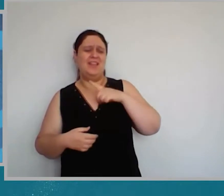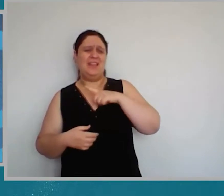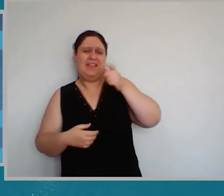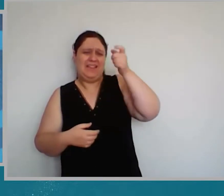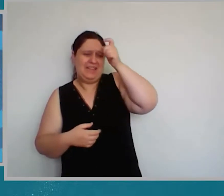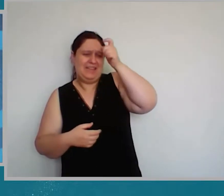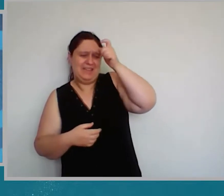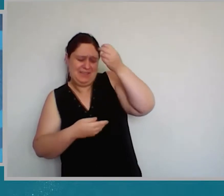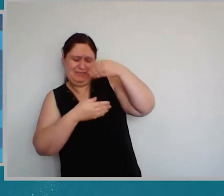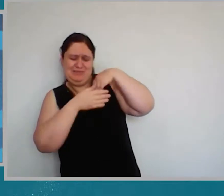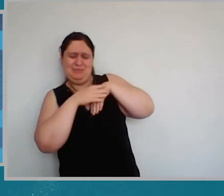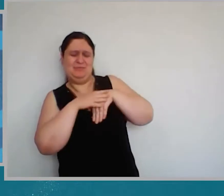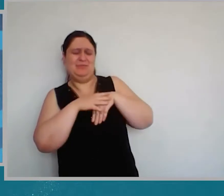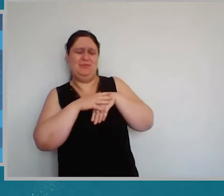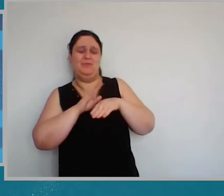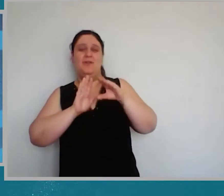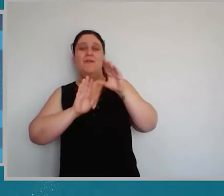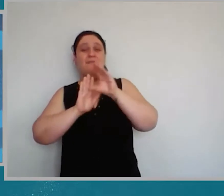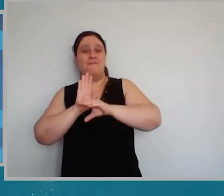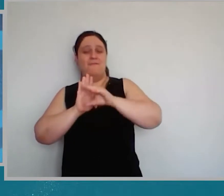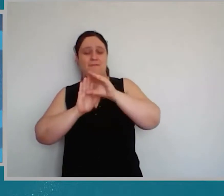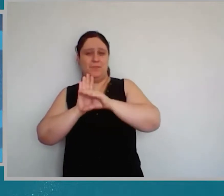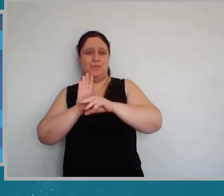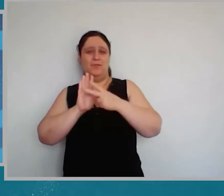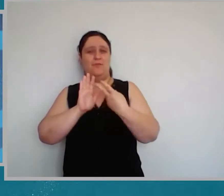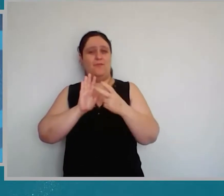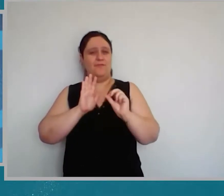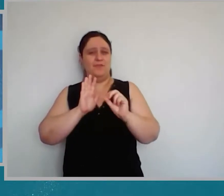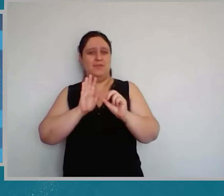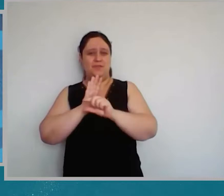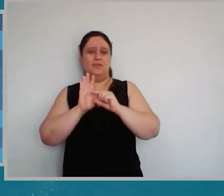Capítulo 20, versículo 30.